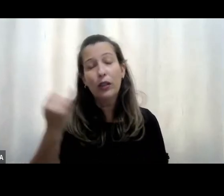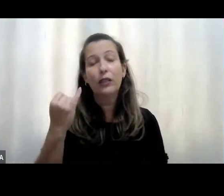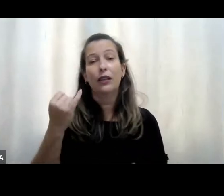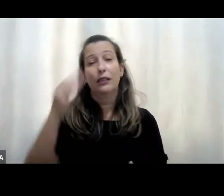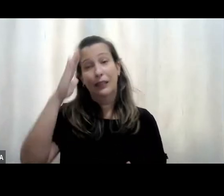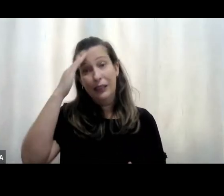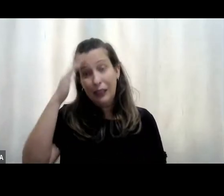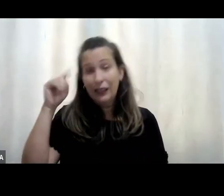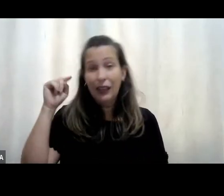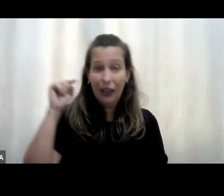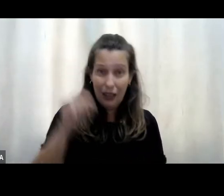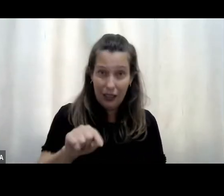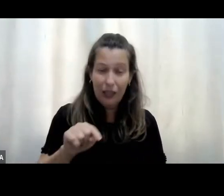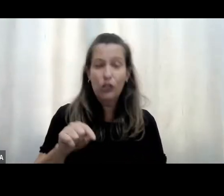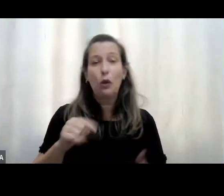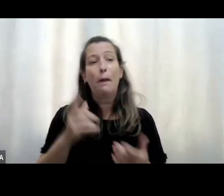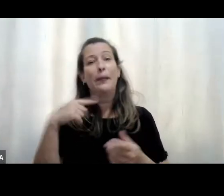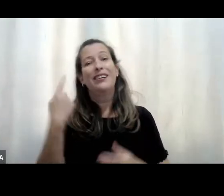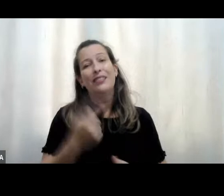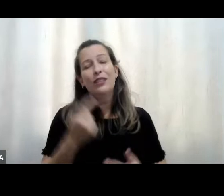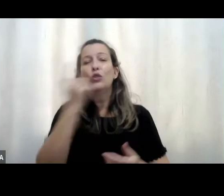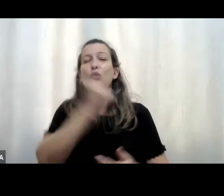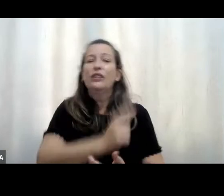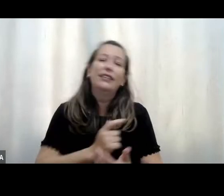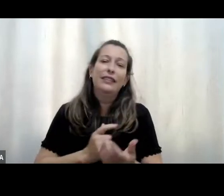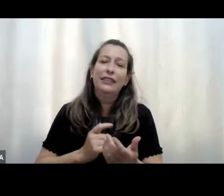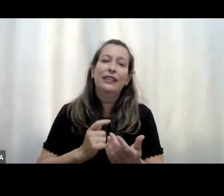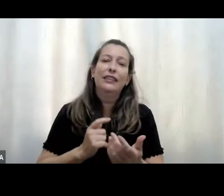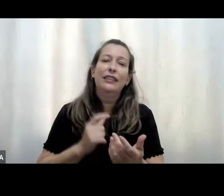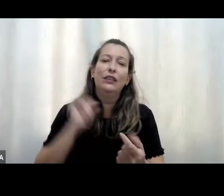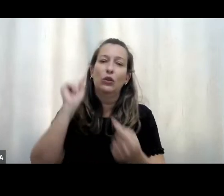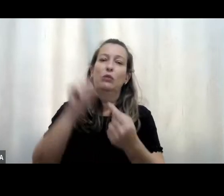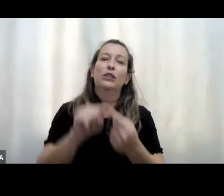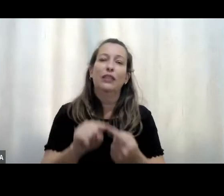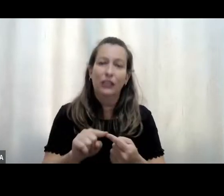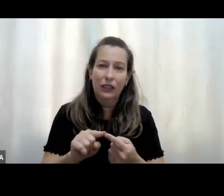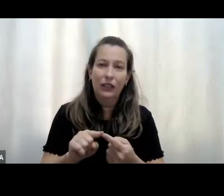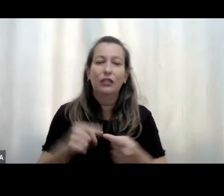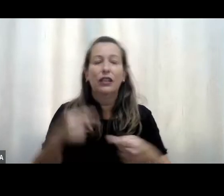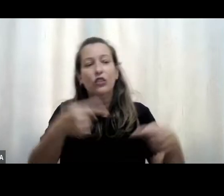chegar nessa discussão de alguma coisa menor, mais micro,